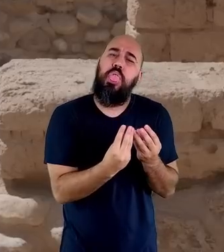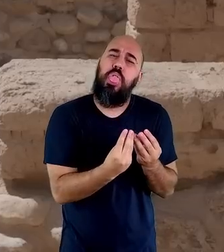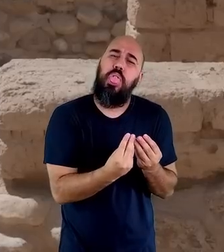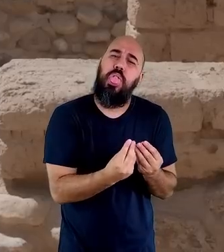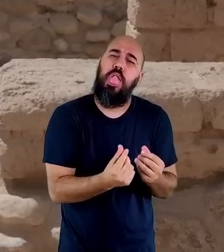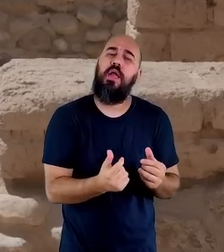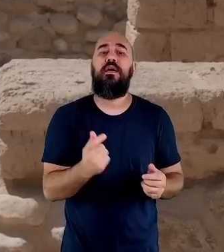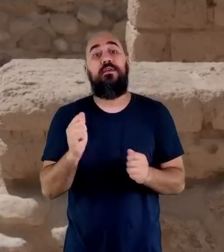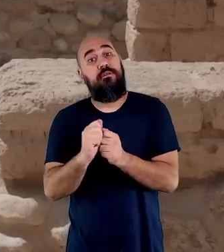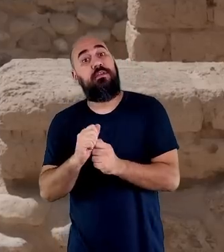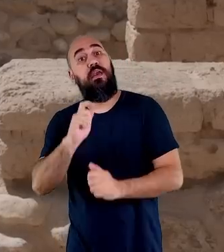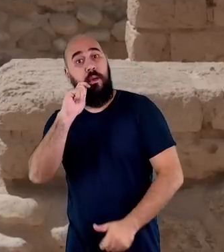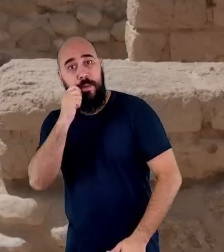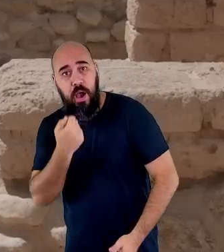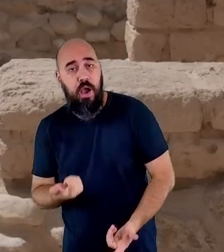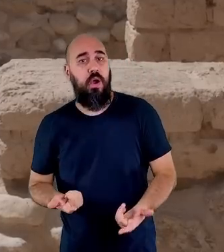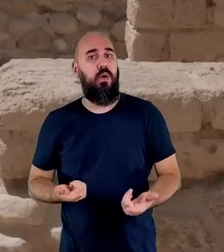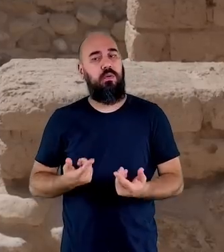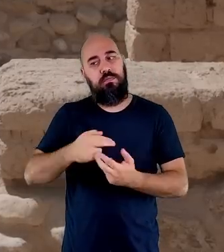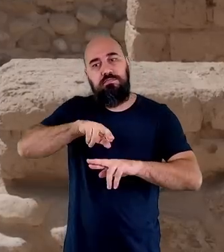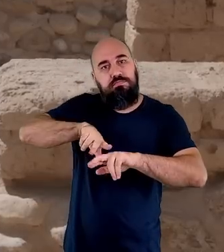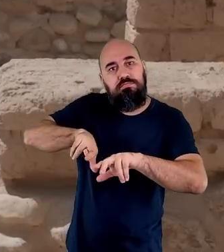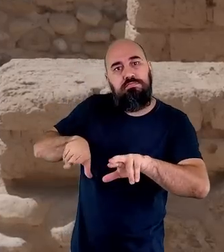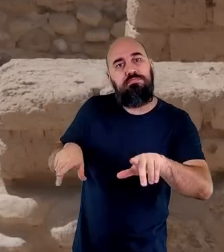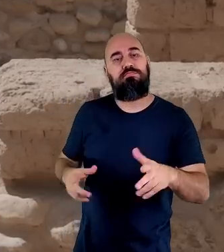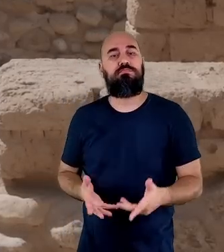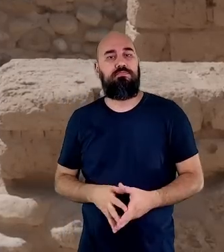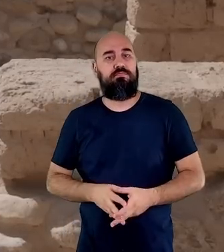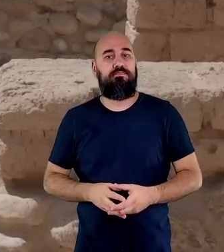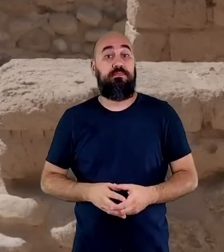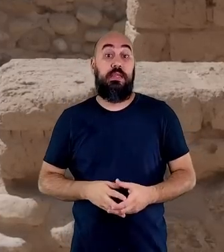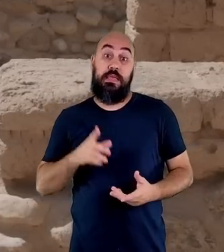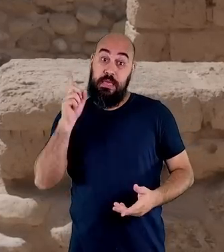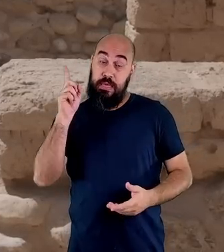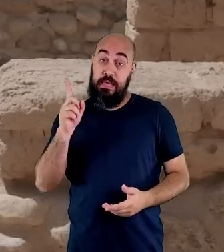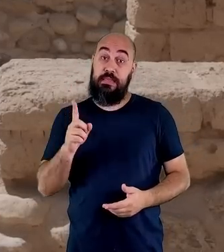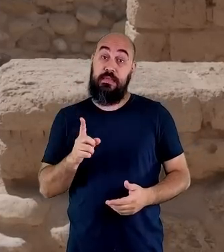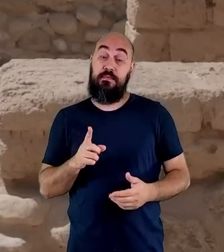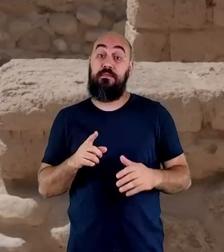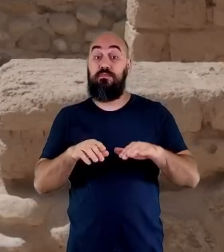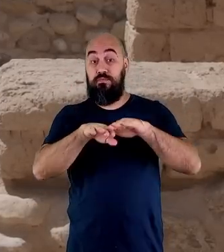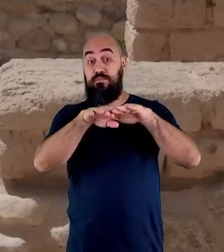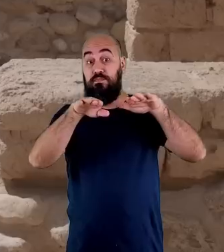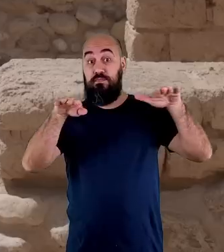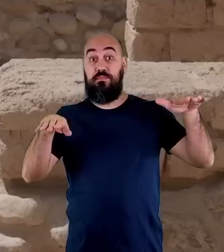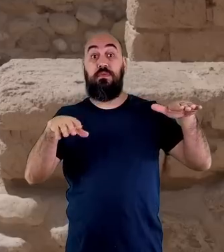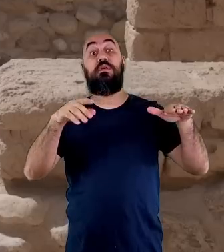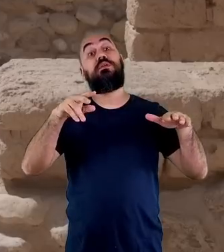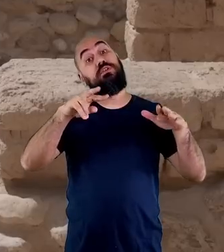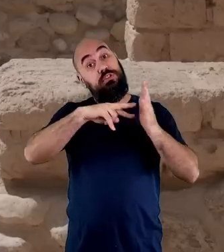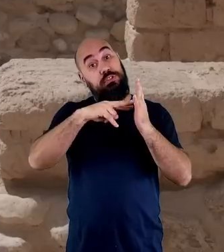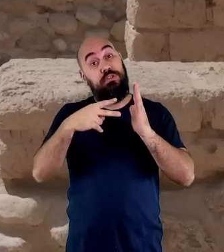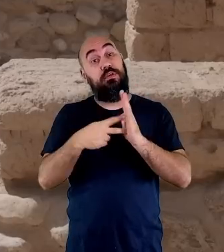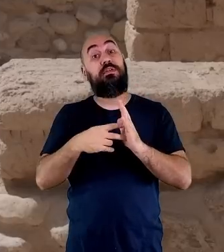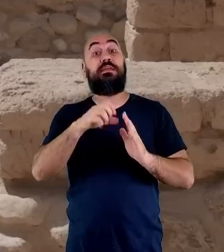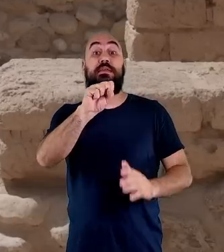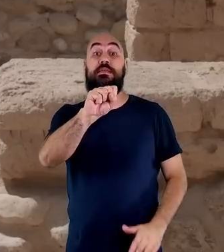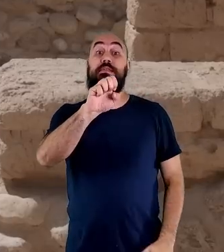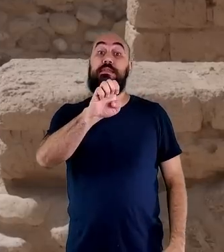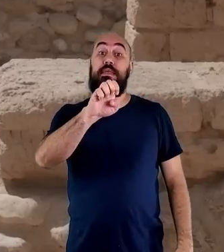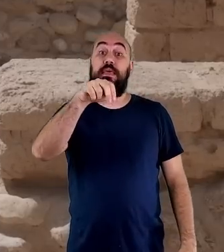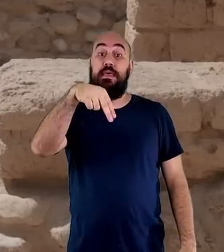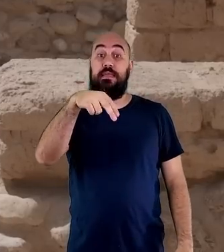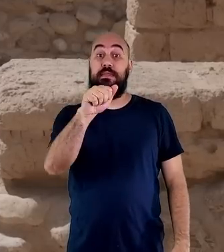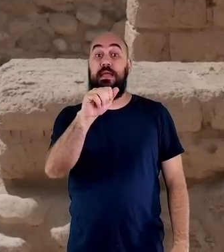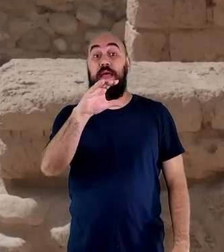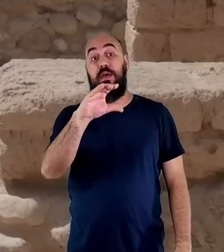nessa parte superior da casa, que nos tempos do Novo Testamento foi chamado de cenáculo. Exatamente foi num cenáculo que Jesus